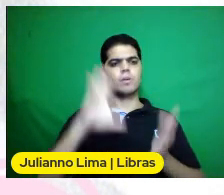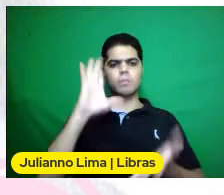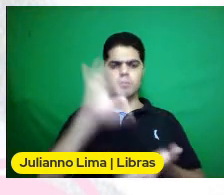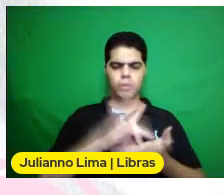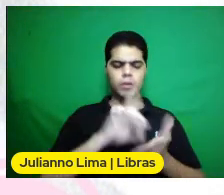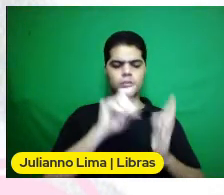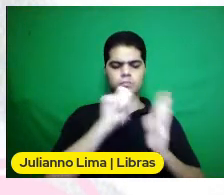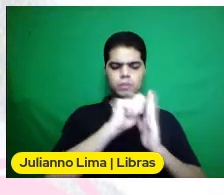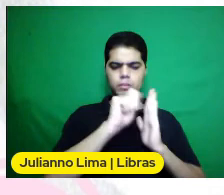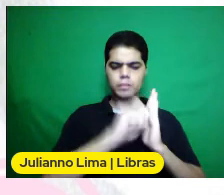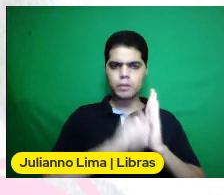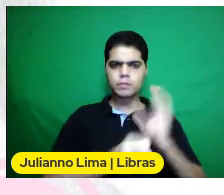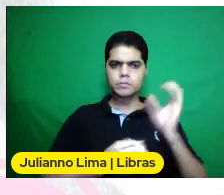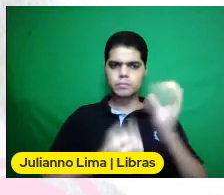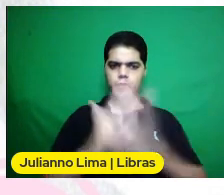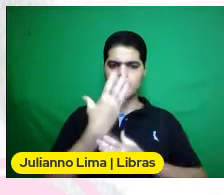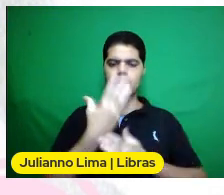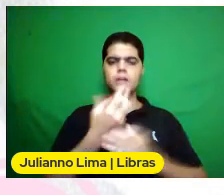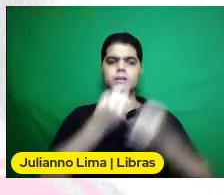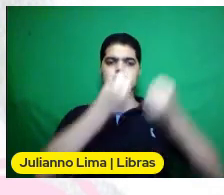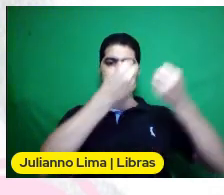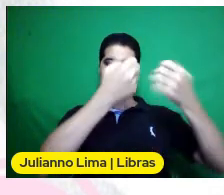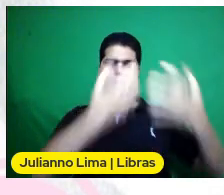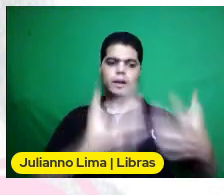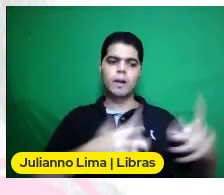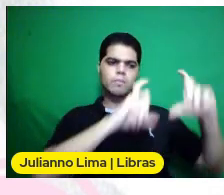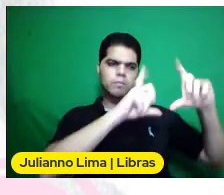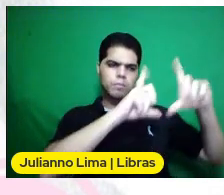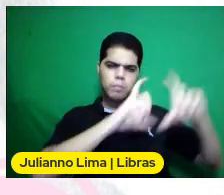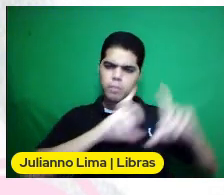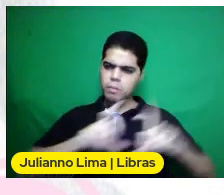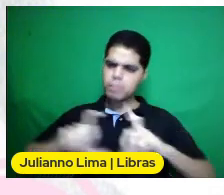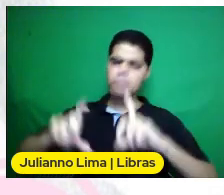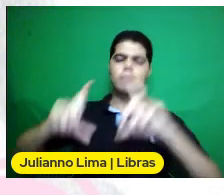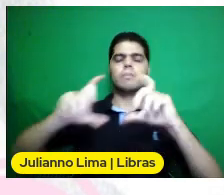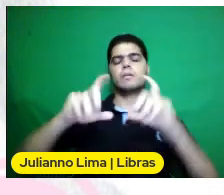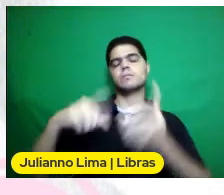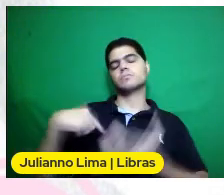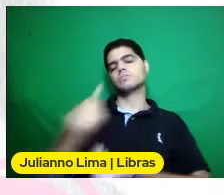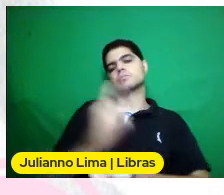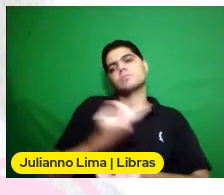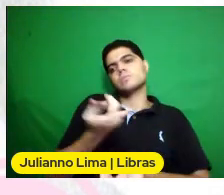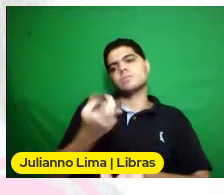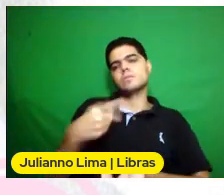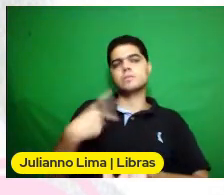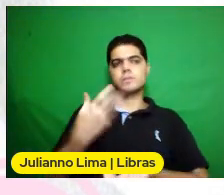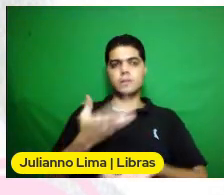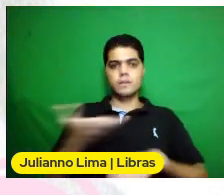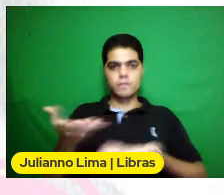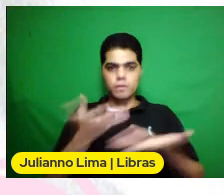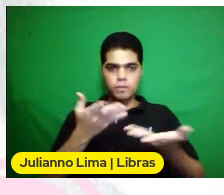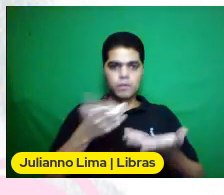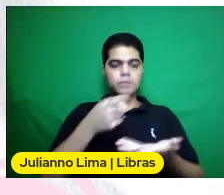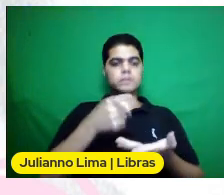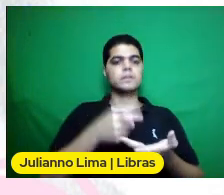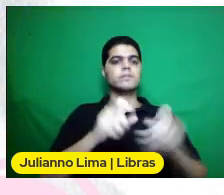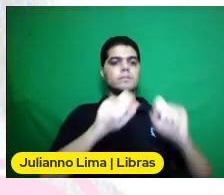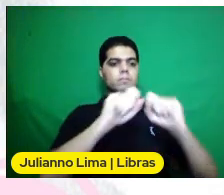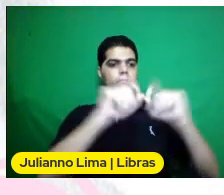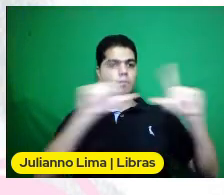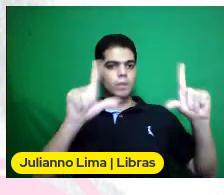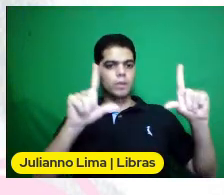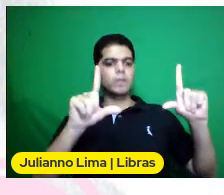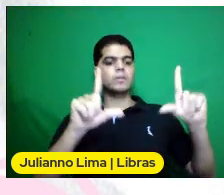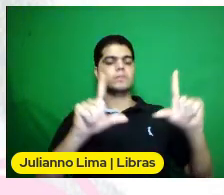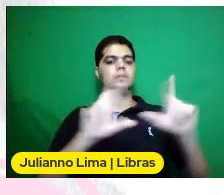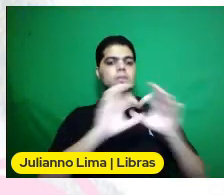para nós é muito importante, inclusive o que motivou essa entrevista, porque nós postamos, o Antônio autorizou, e nós publicamos